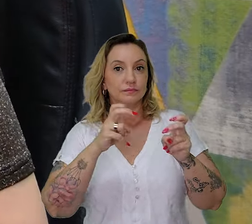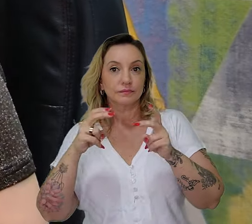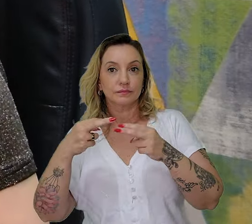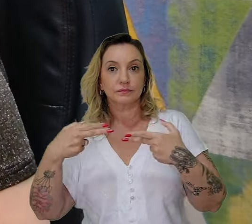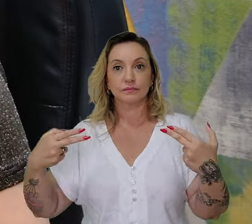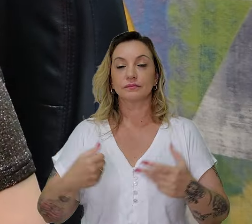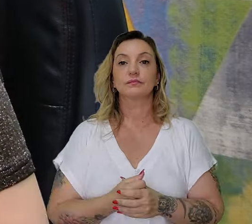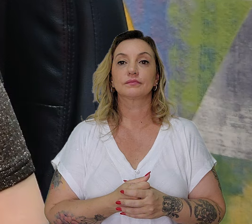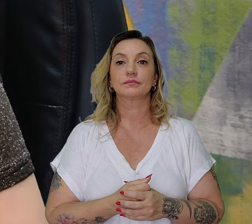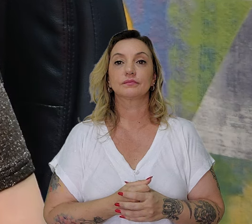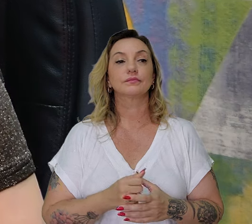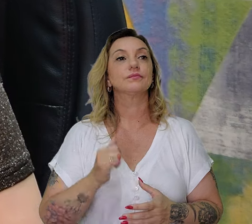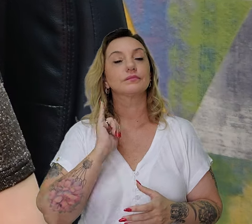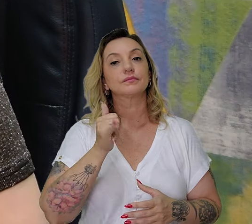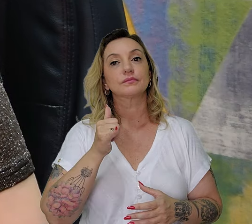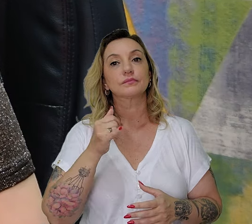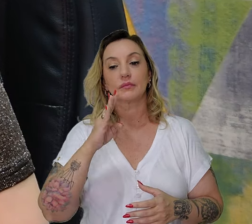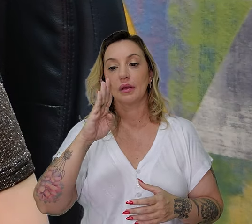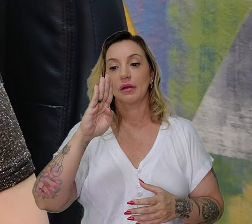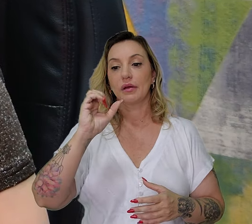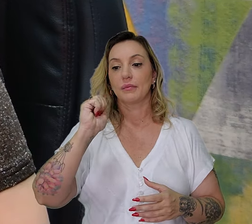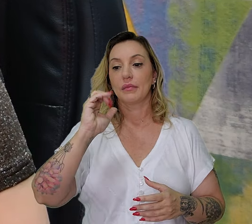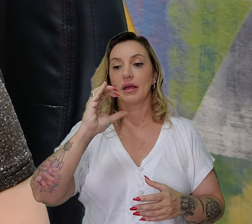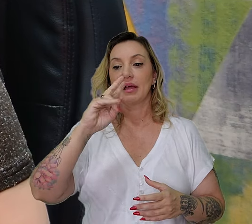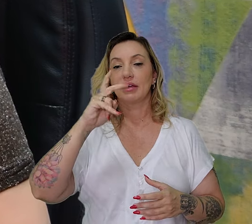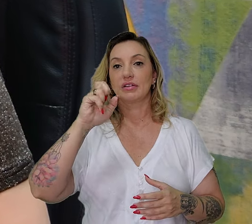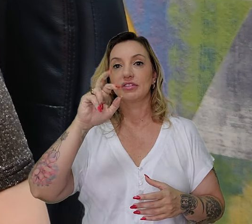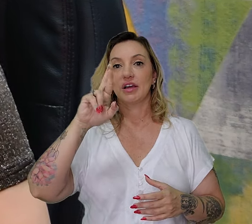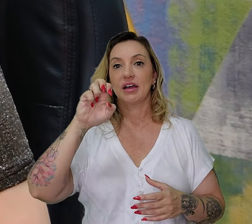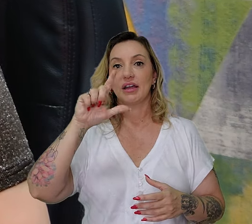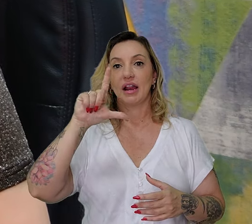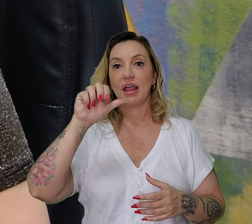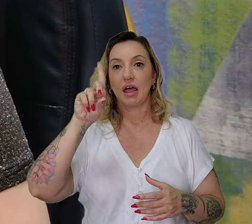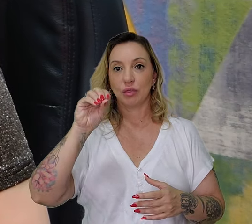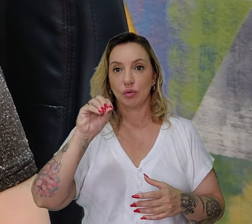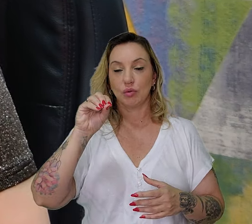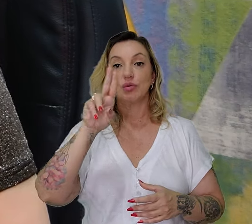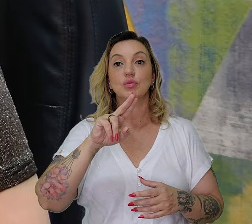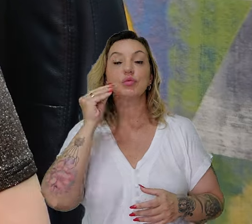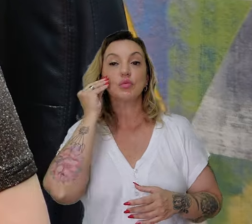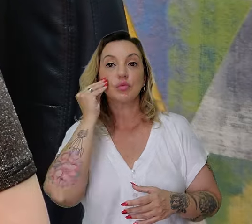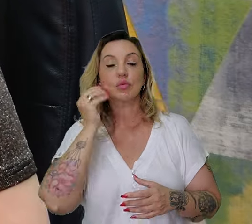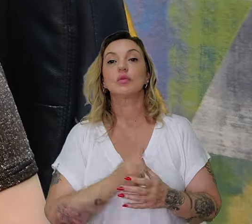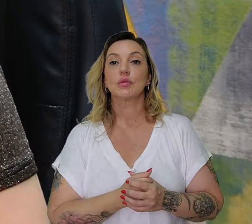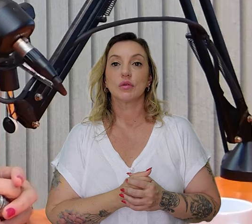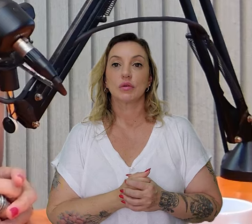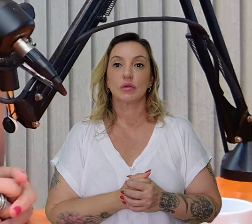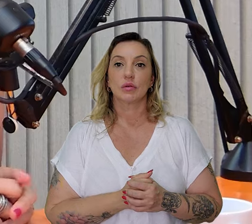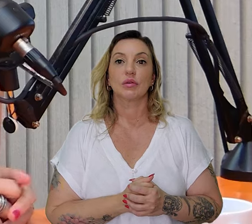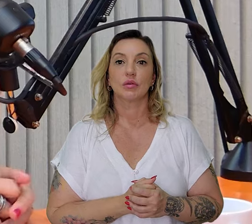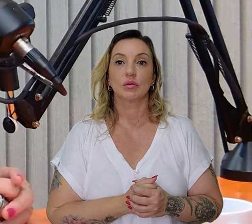sobre o bacharelado e user eh Experience né Uhum que tem o ui também né que é